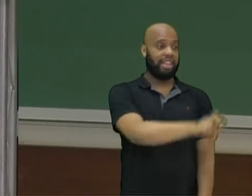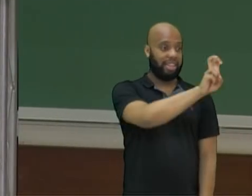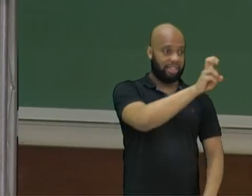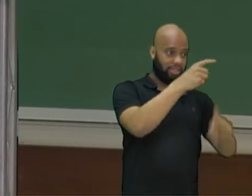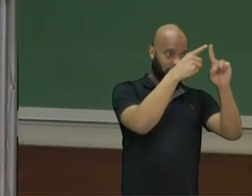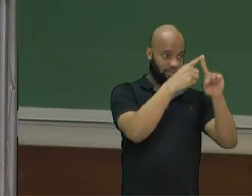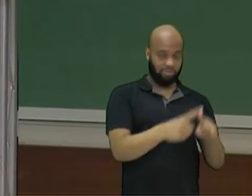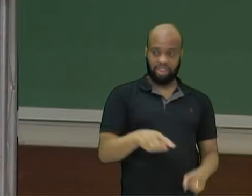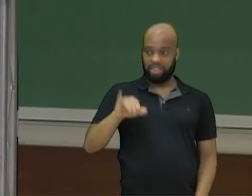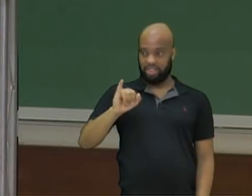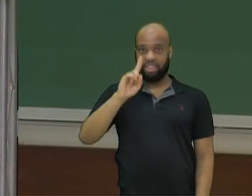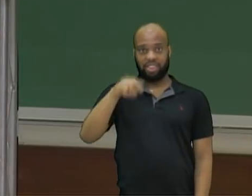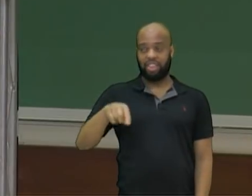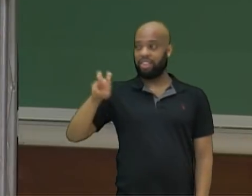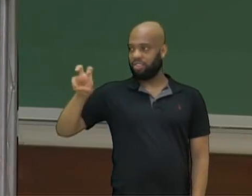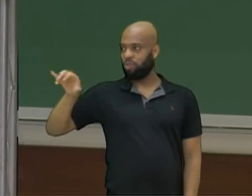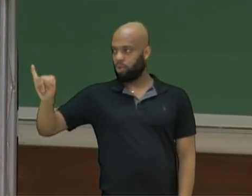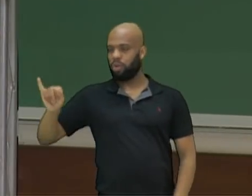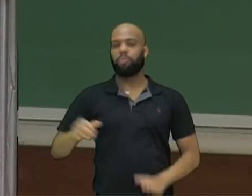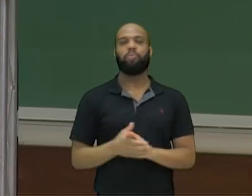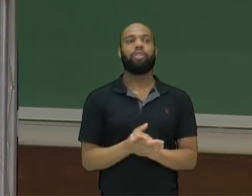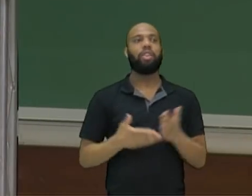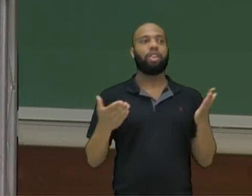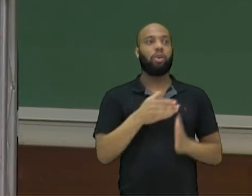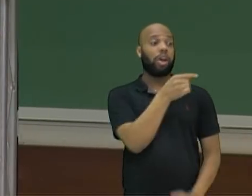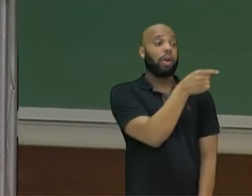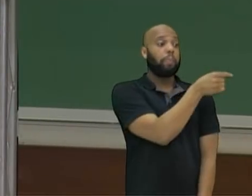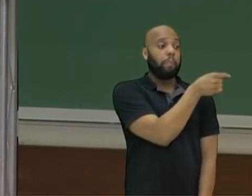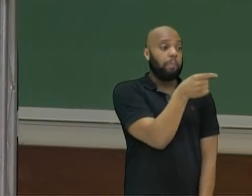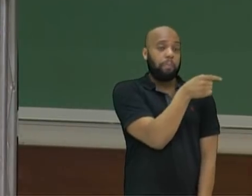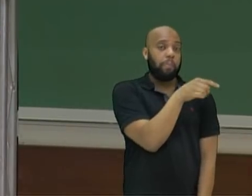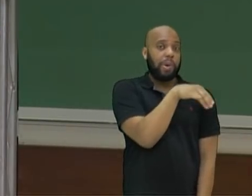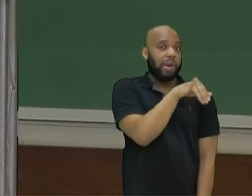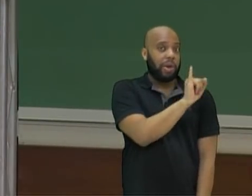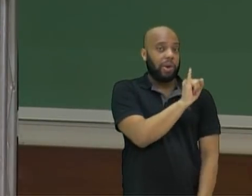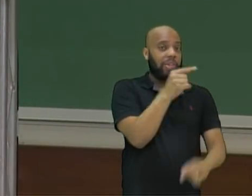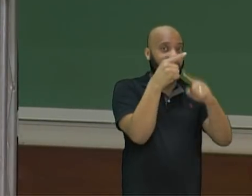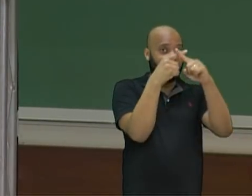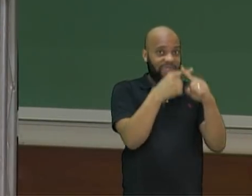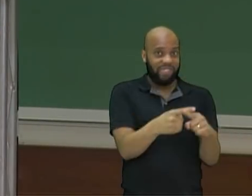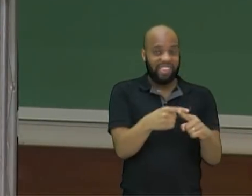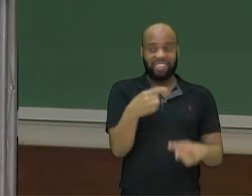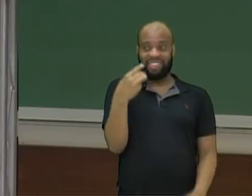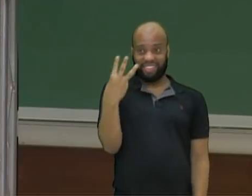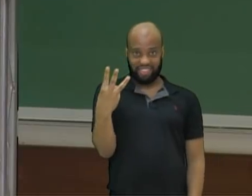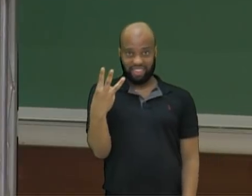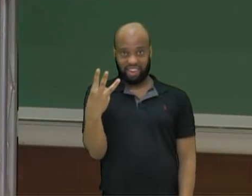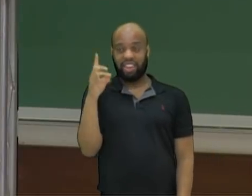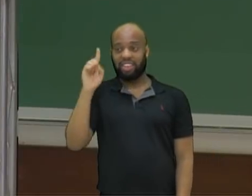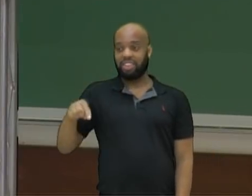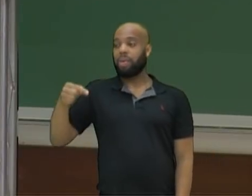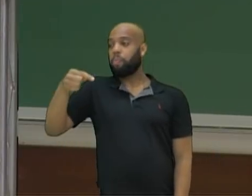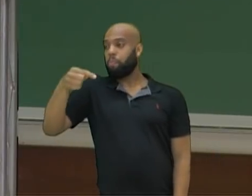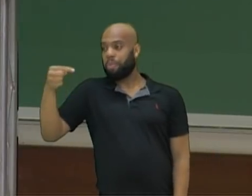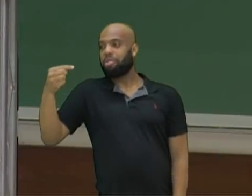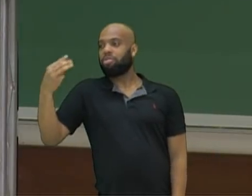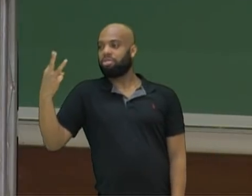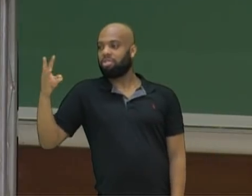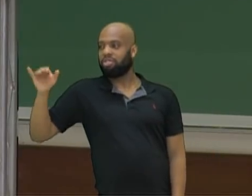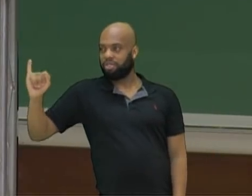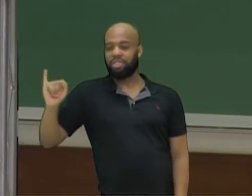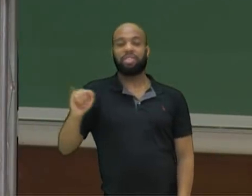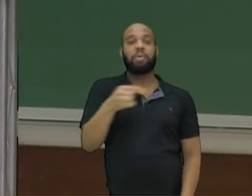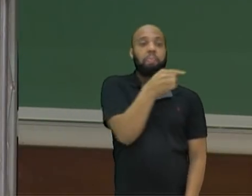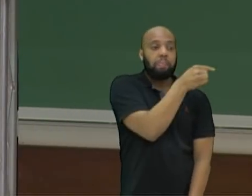vezes i, 5i. Menos i vezes 3 fica menos 3i.